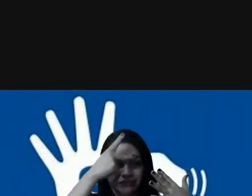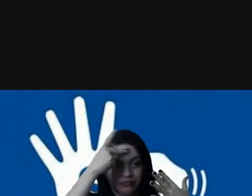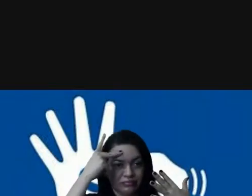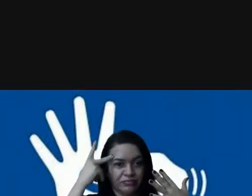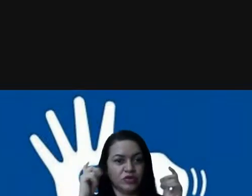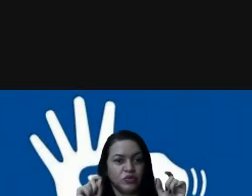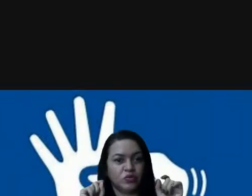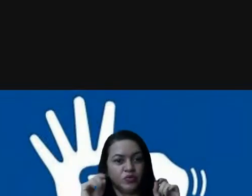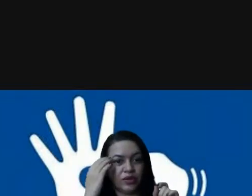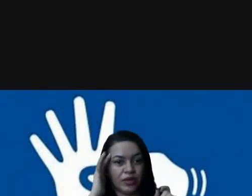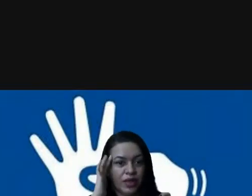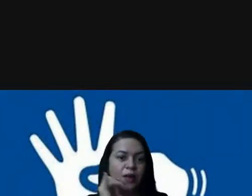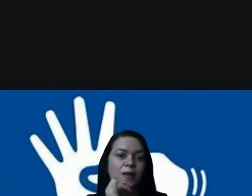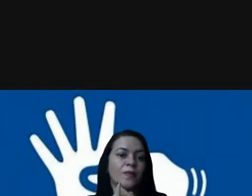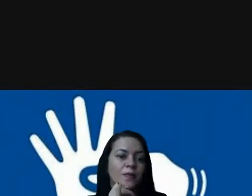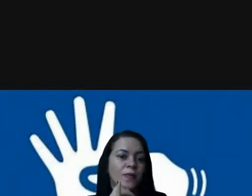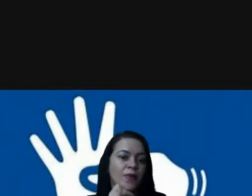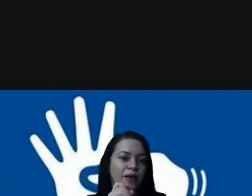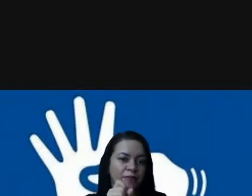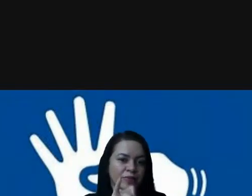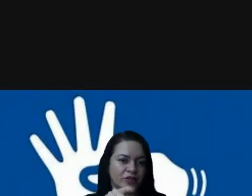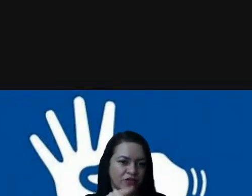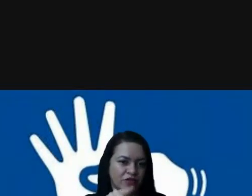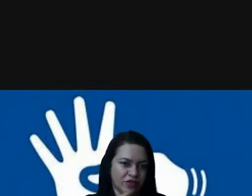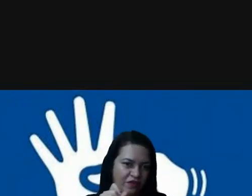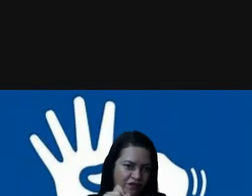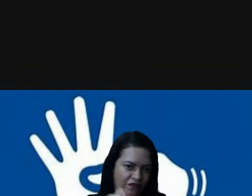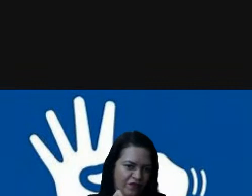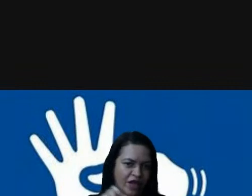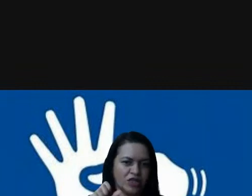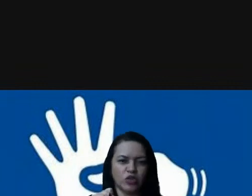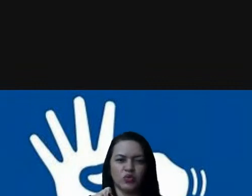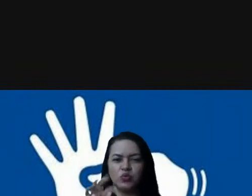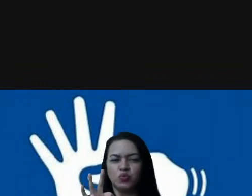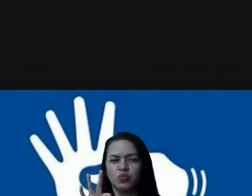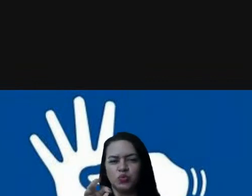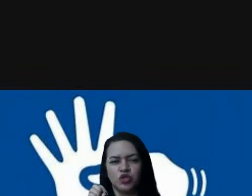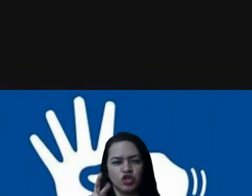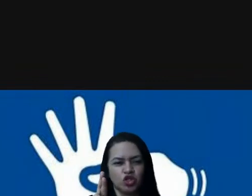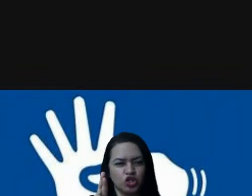exemplo, se você faz um story, se você faz